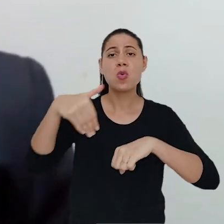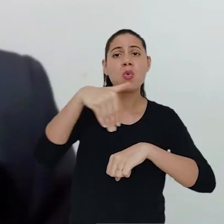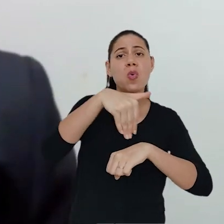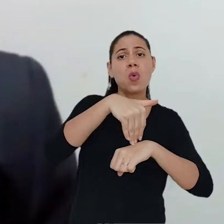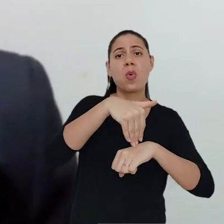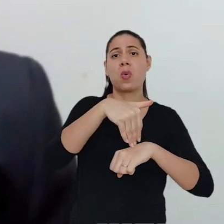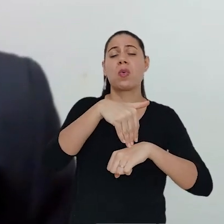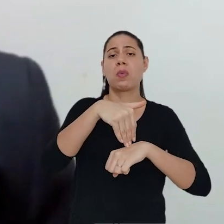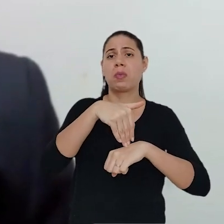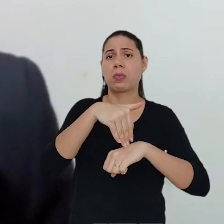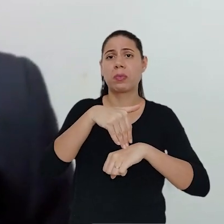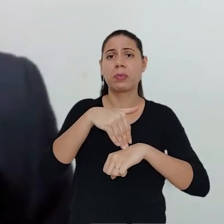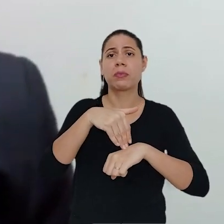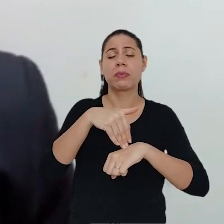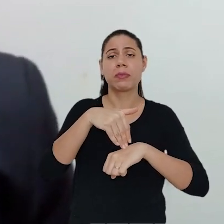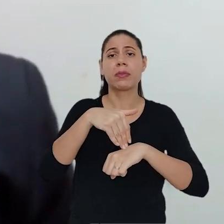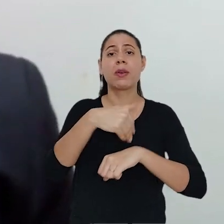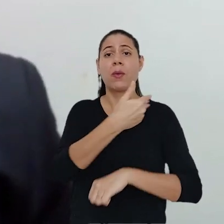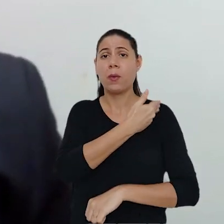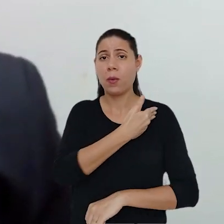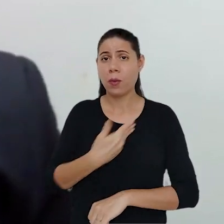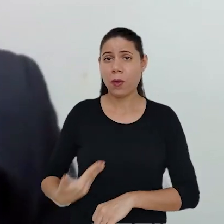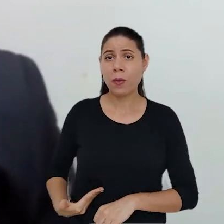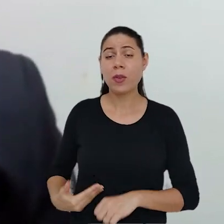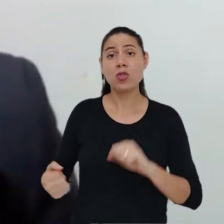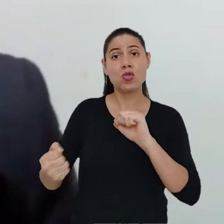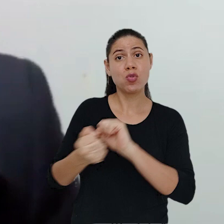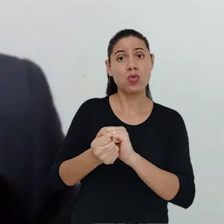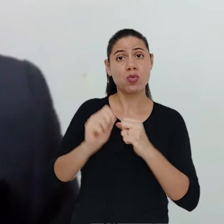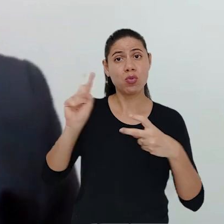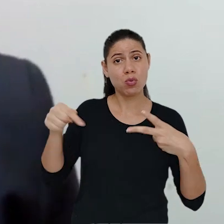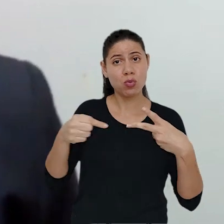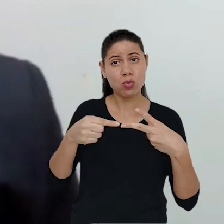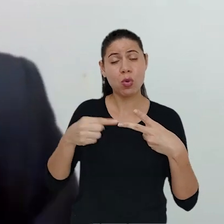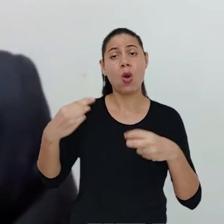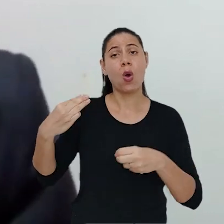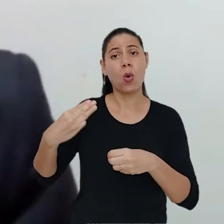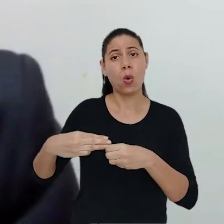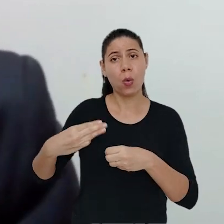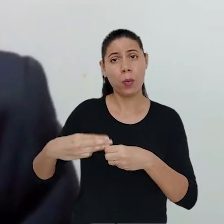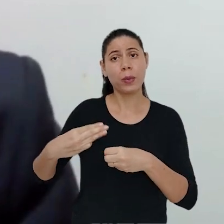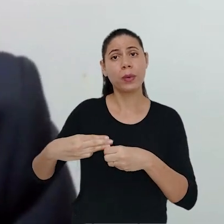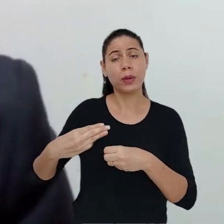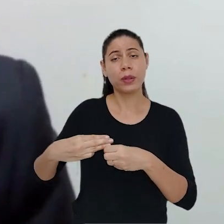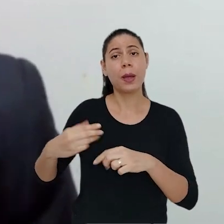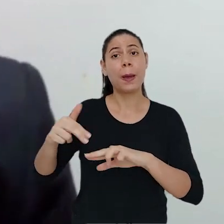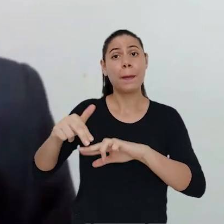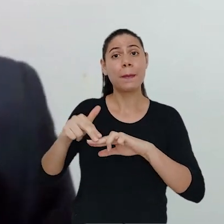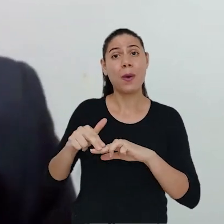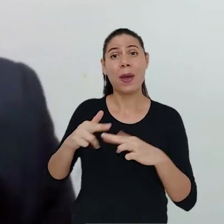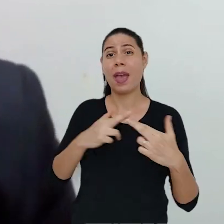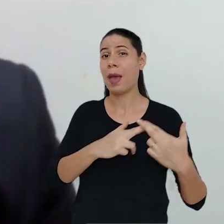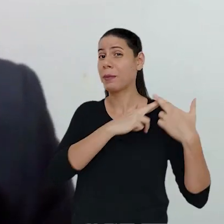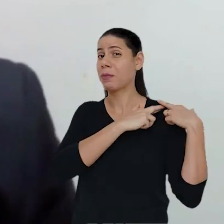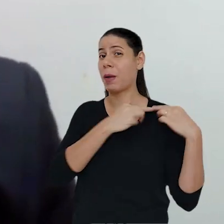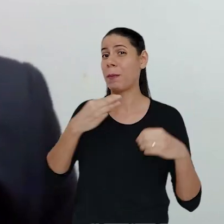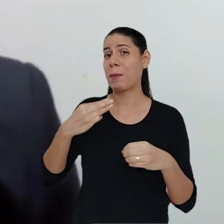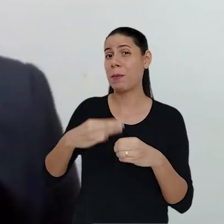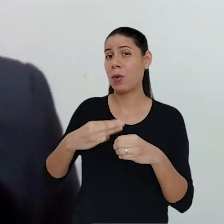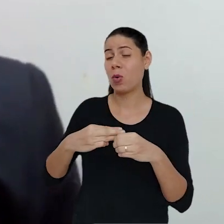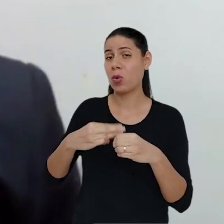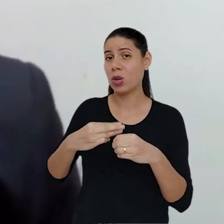culpa, a União, o município e a União, o município por conta que foi o município